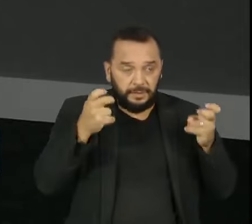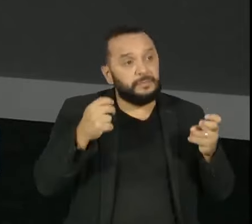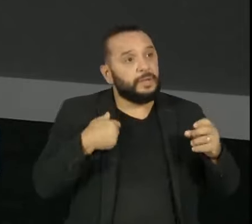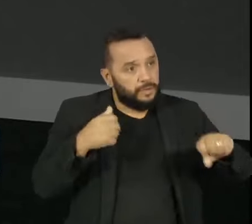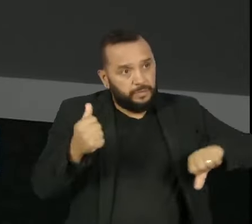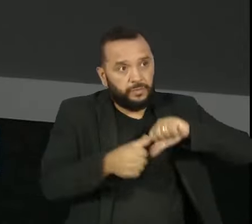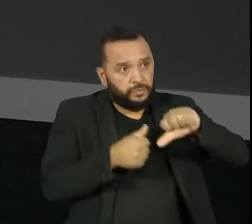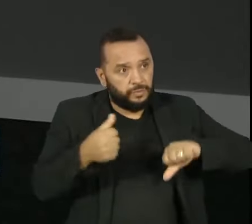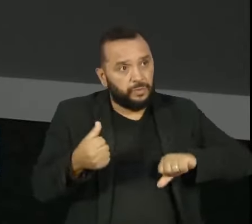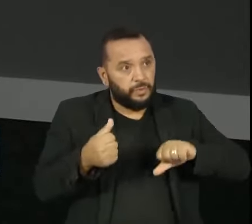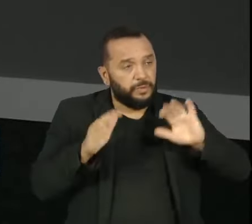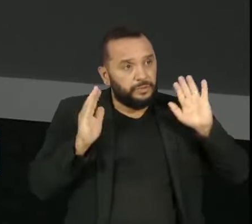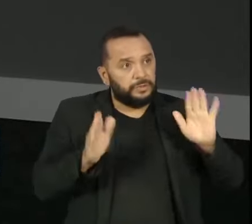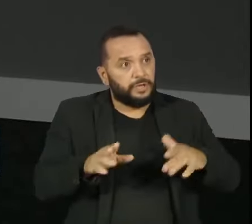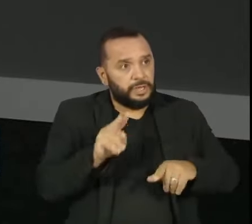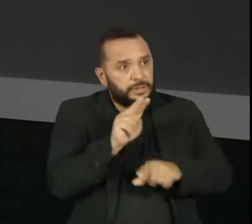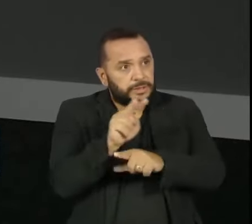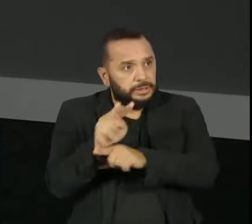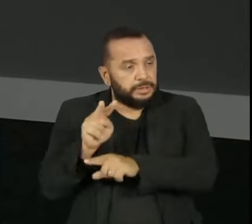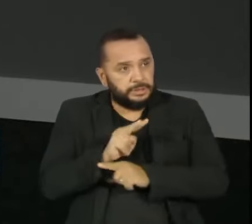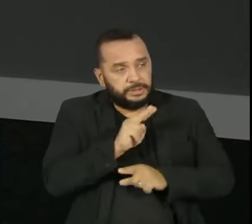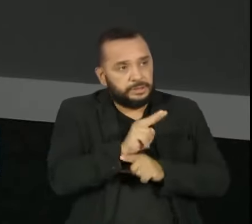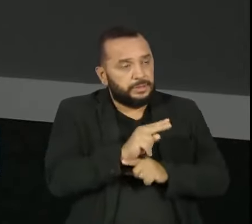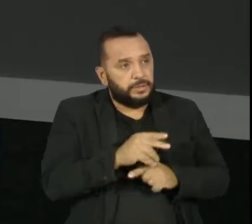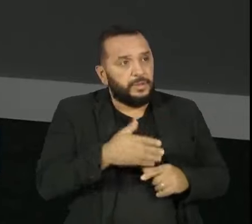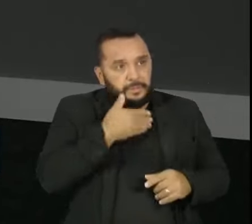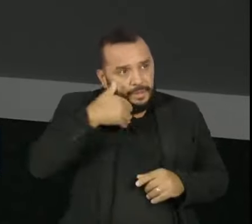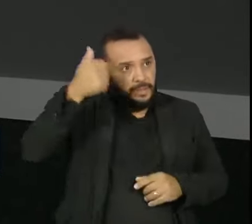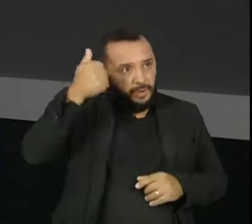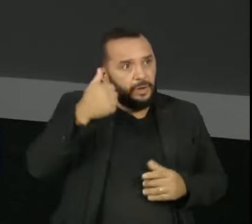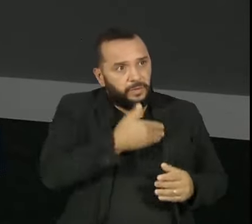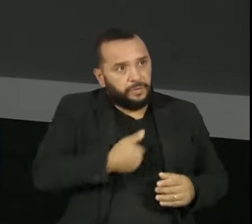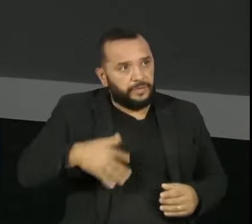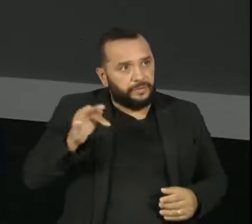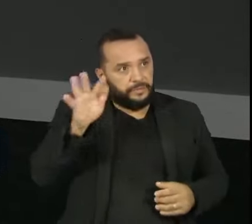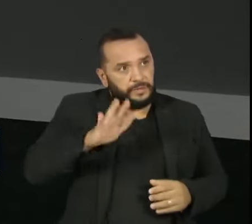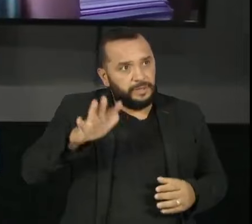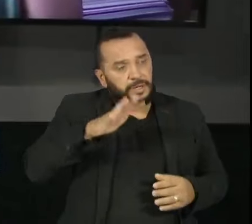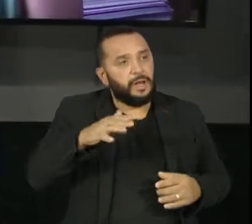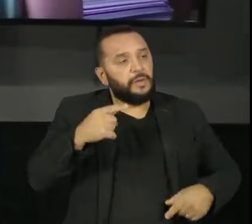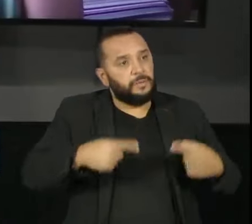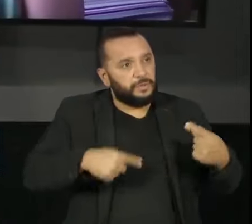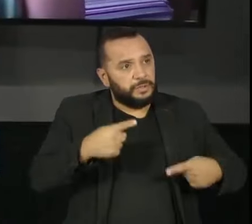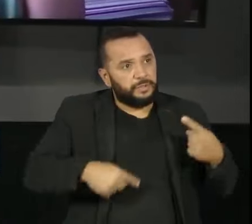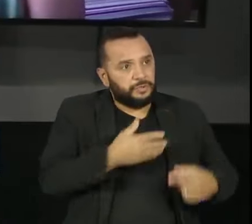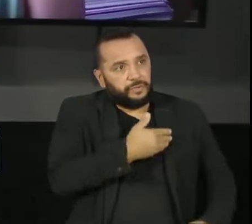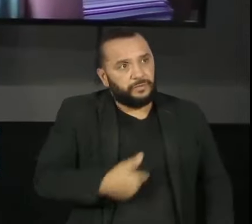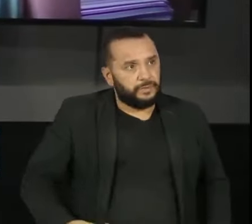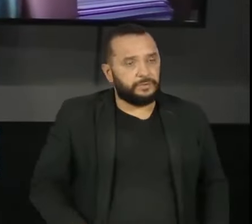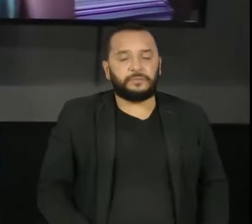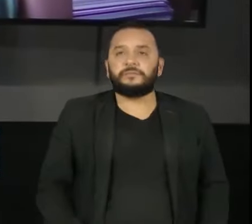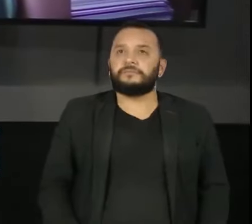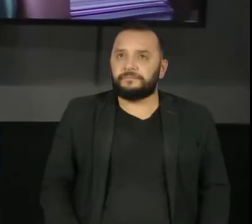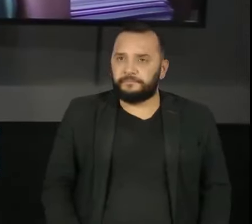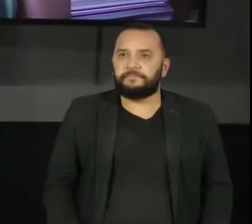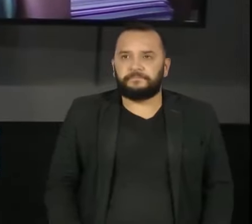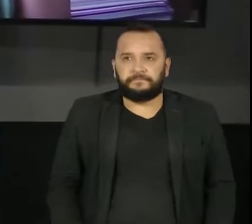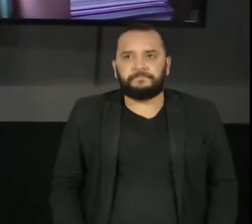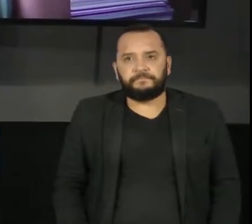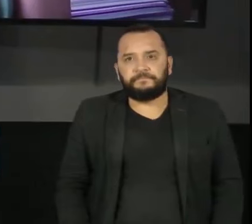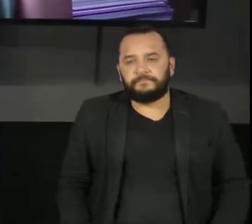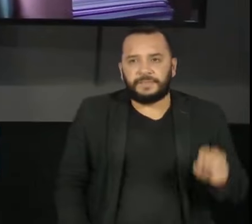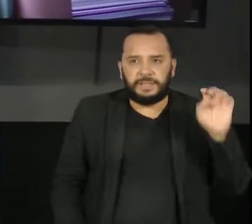Impact em relação a essa preservação aí eu digo em ações federais políticas públicas eu observo uma mudança sim né pelo